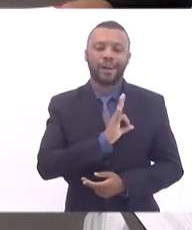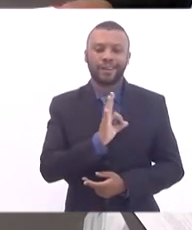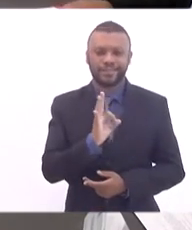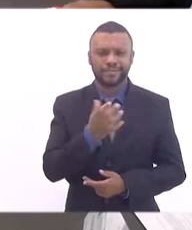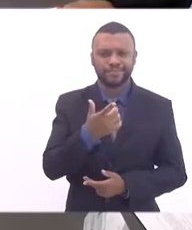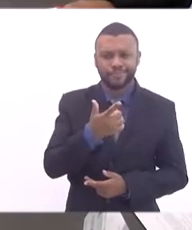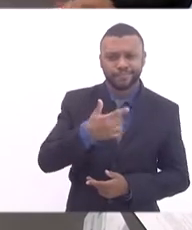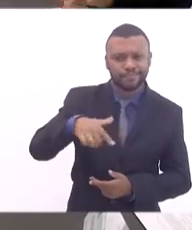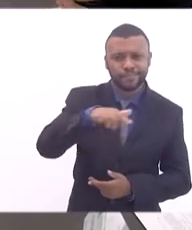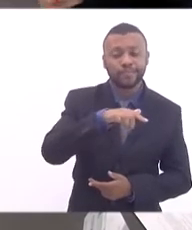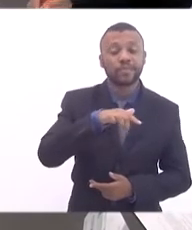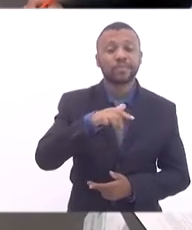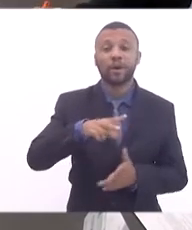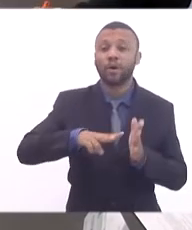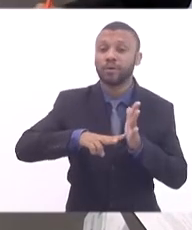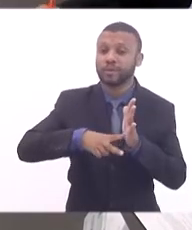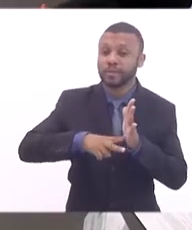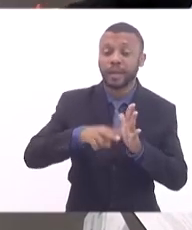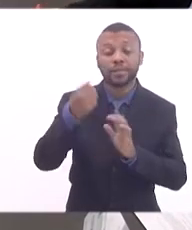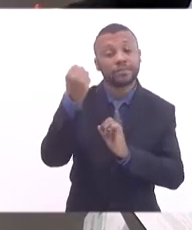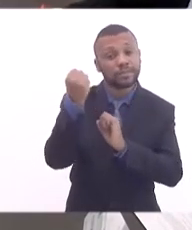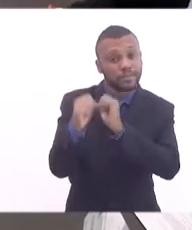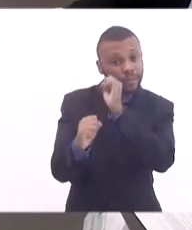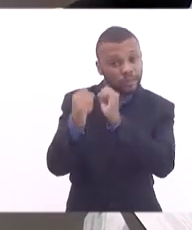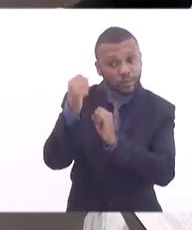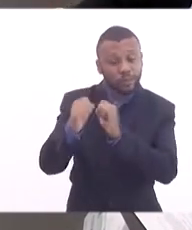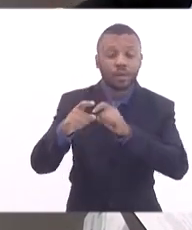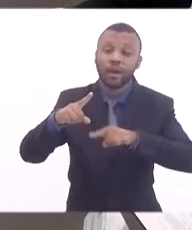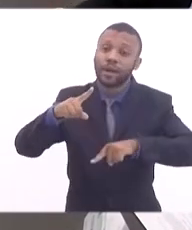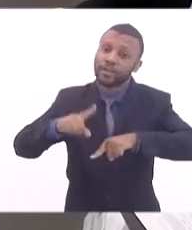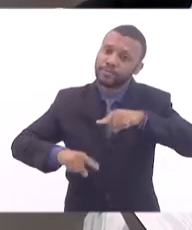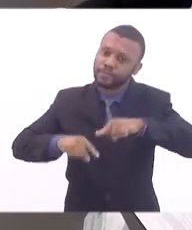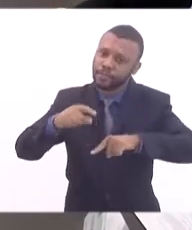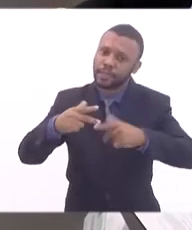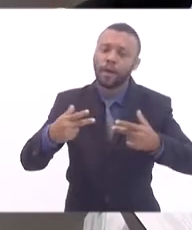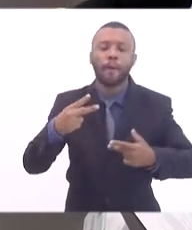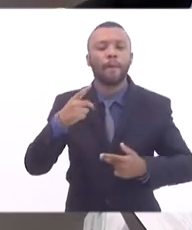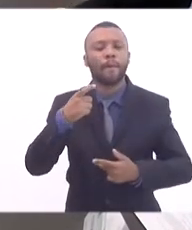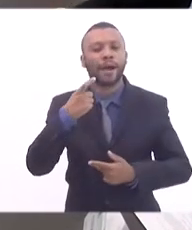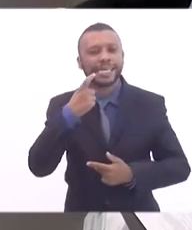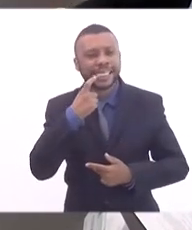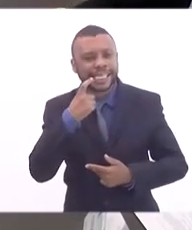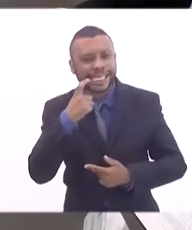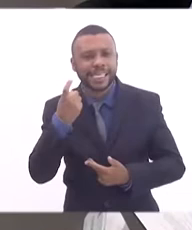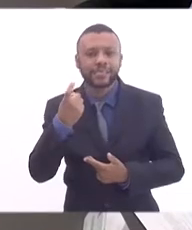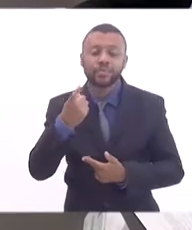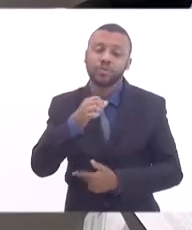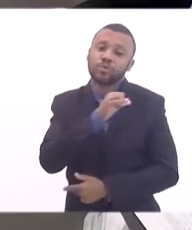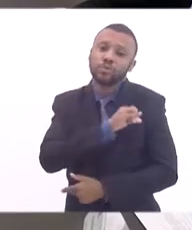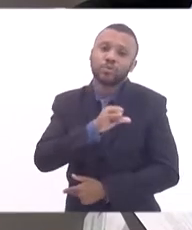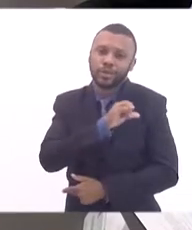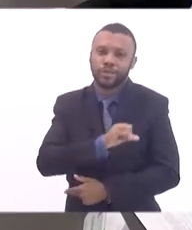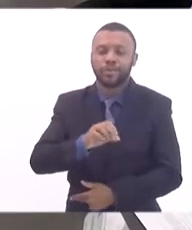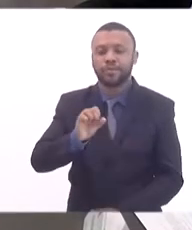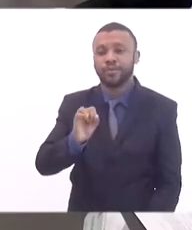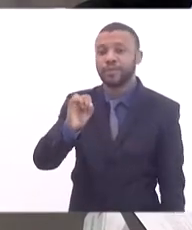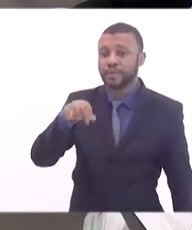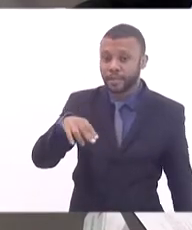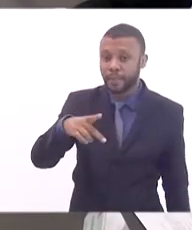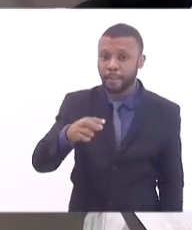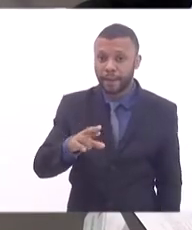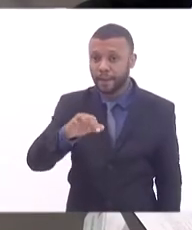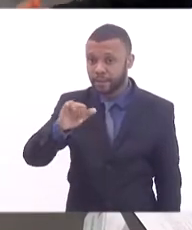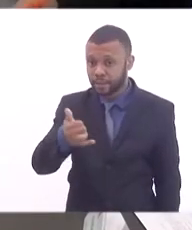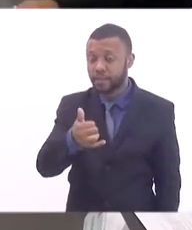ou se perde ao Sindicato da indústria de Material Plástico do Estado do Rio de Janeiro Muito obrigado é um Sindicato